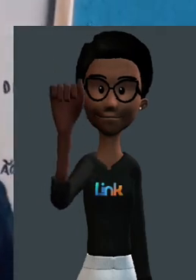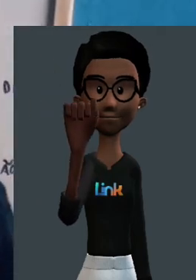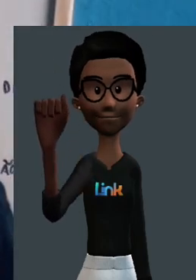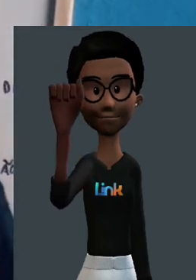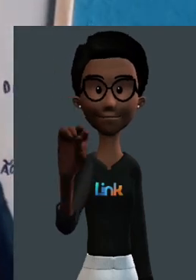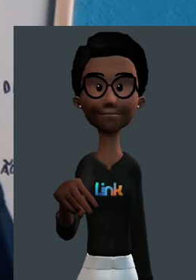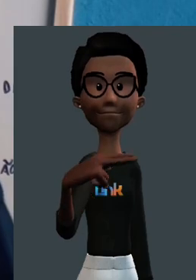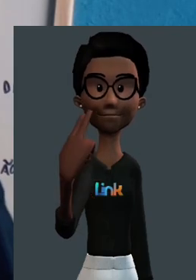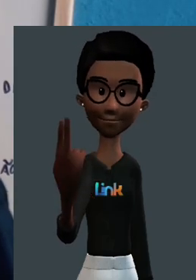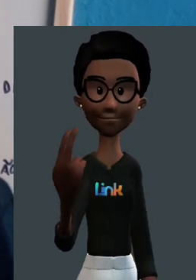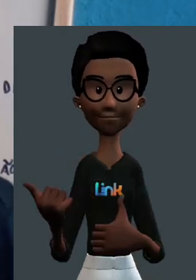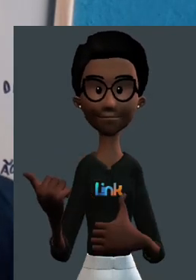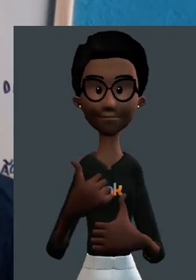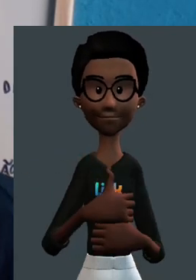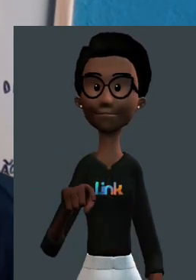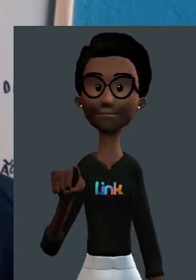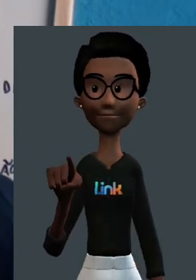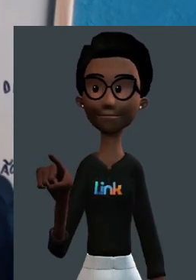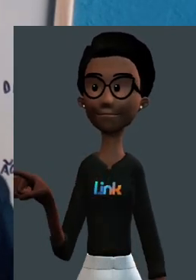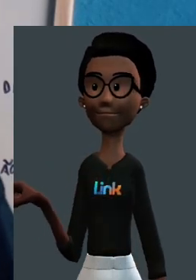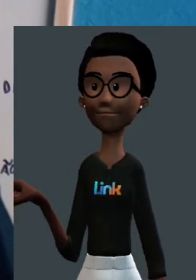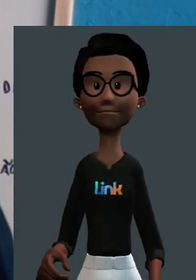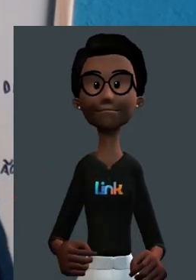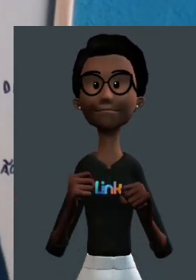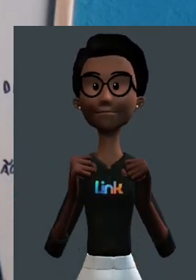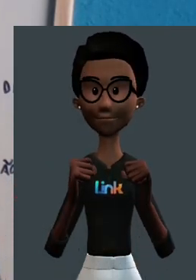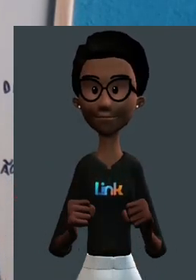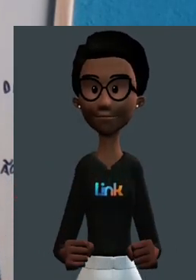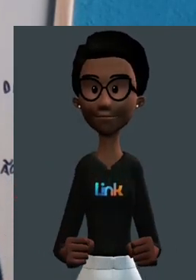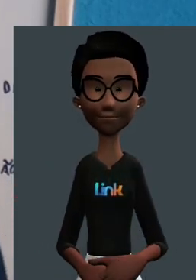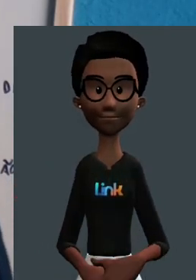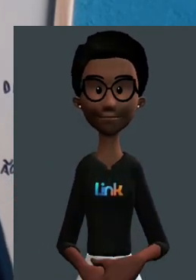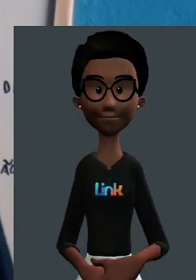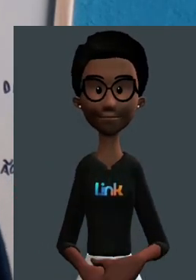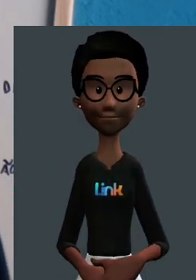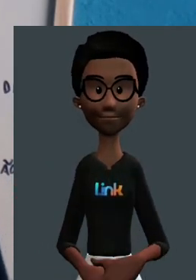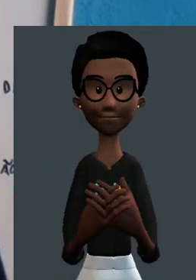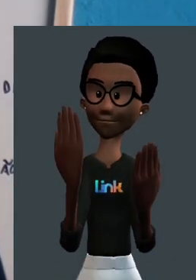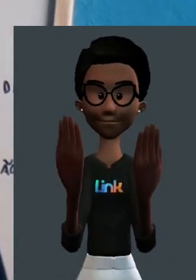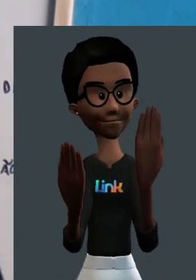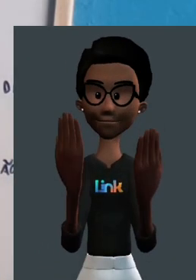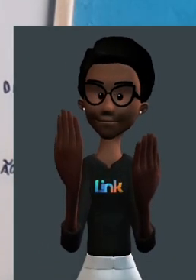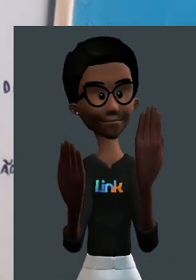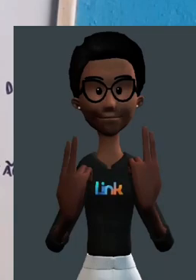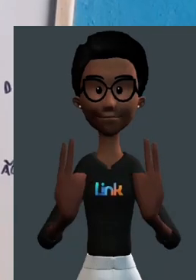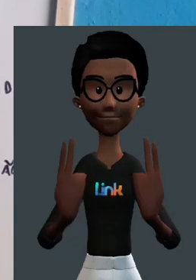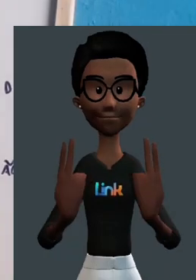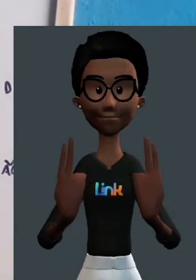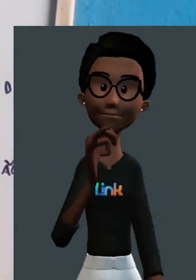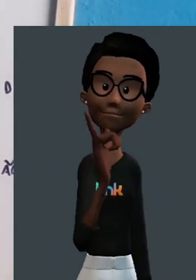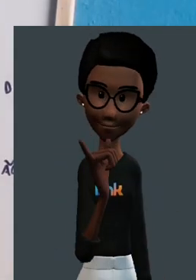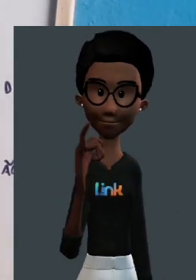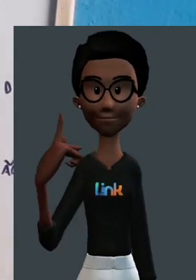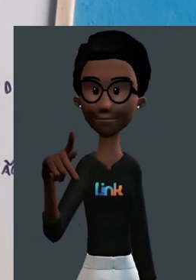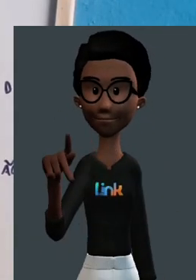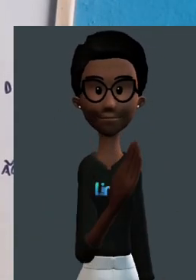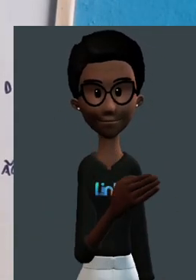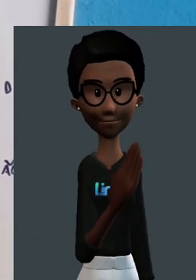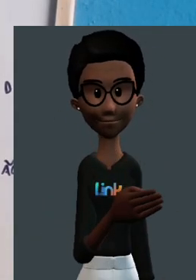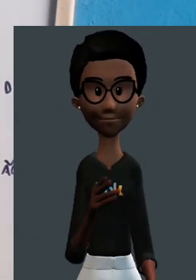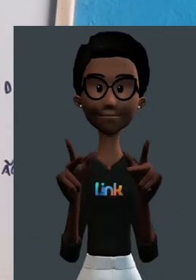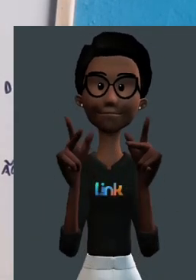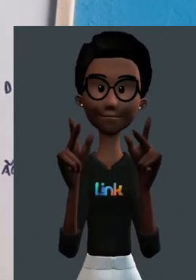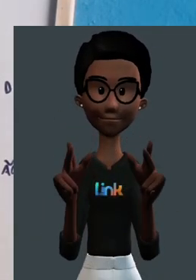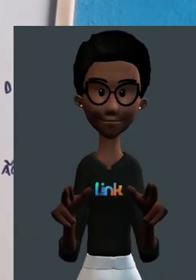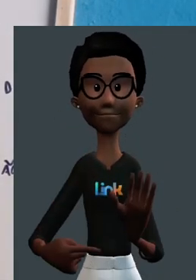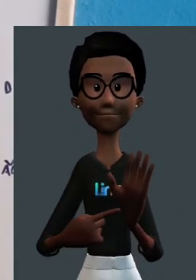seja, aqui nós temos a mistura dessas duas características. E no sentido da frase, dizer que alguém tem uma voz